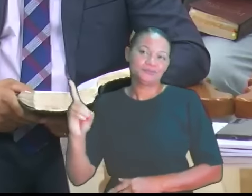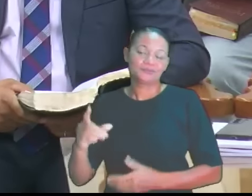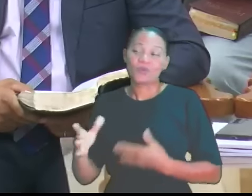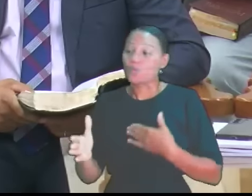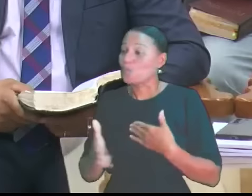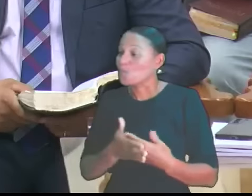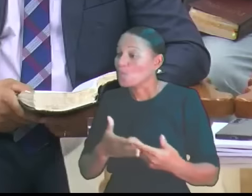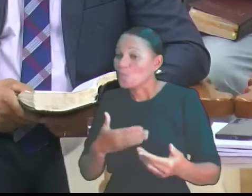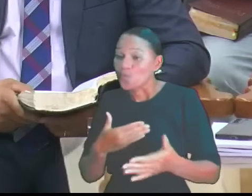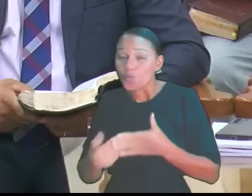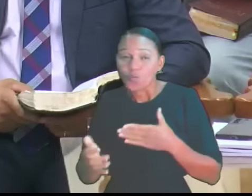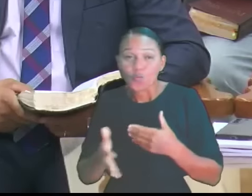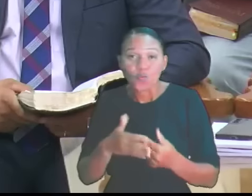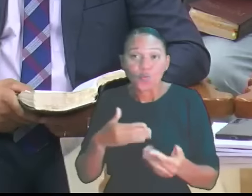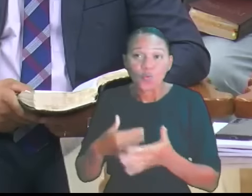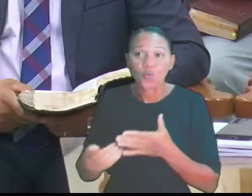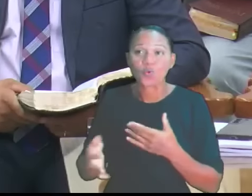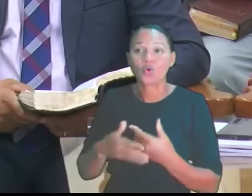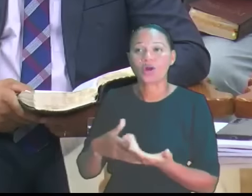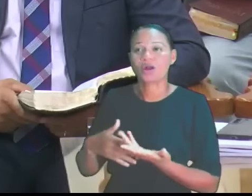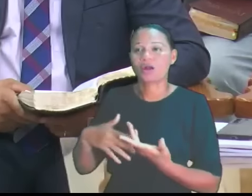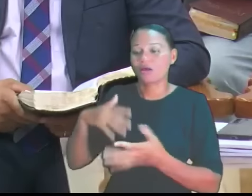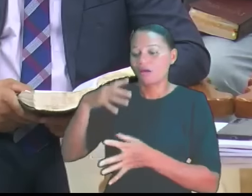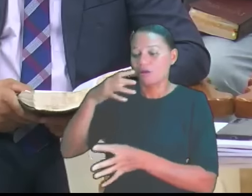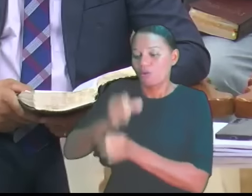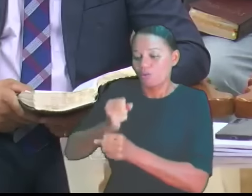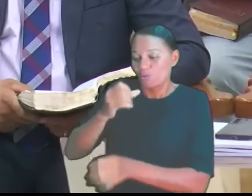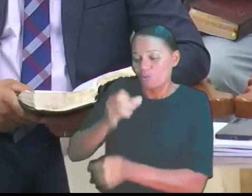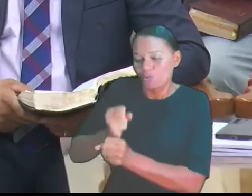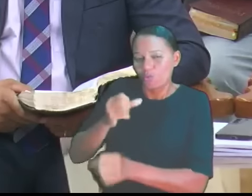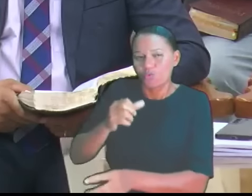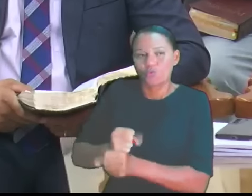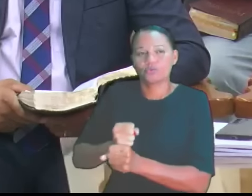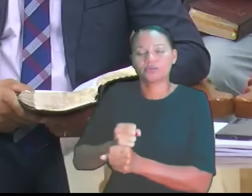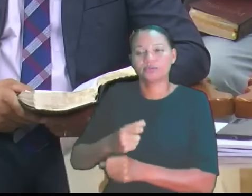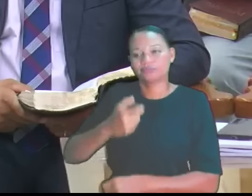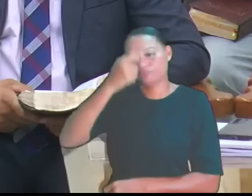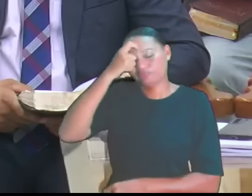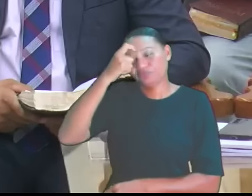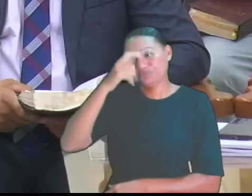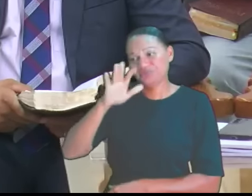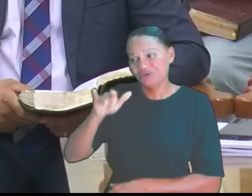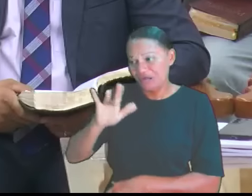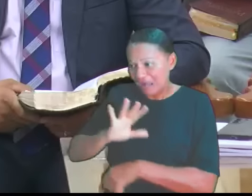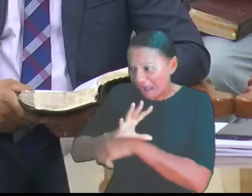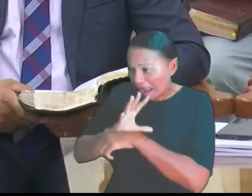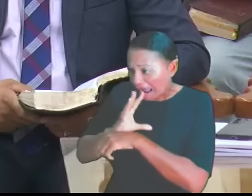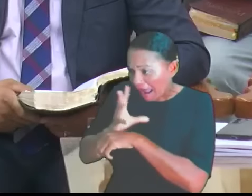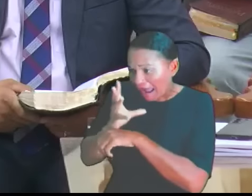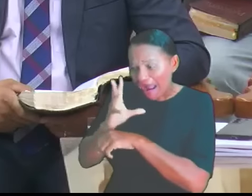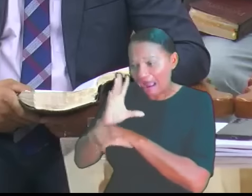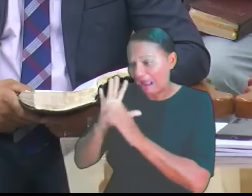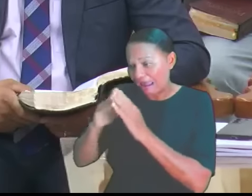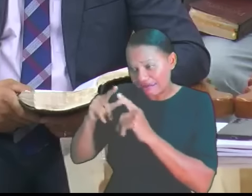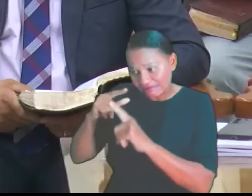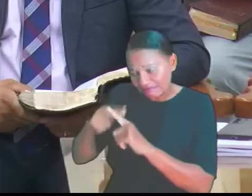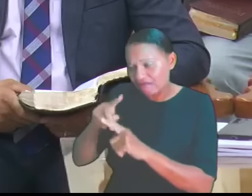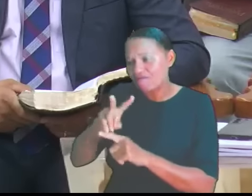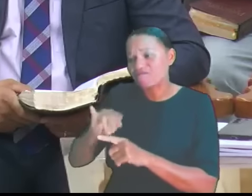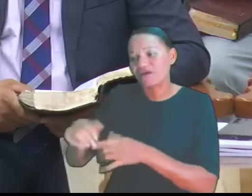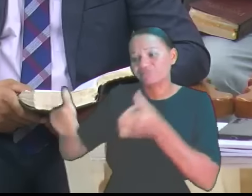Qualquer contador de juízo declara a falência da igreja todo mês. Se chegar aqui para o